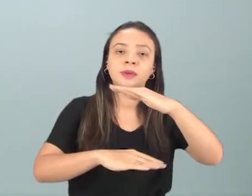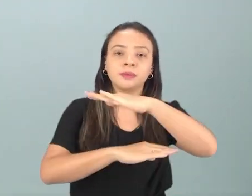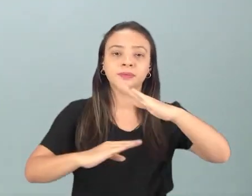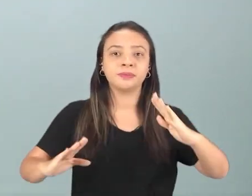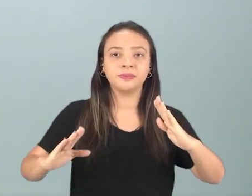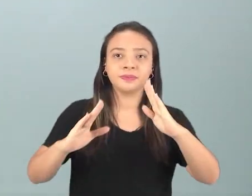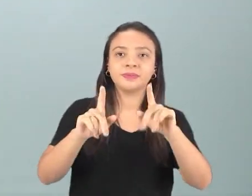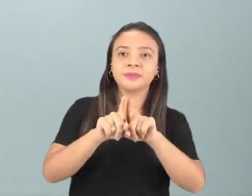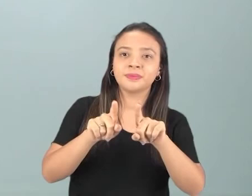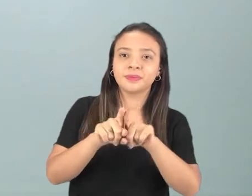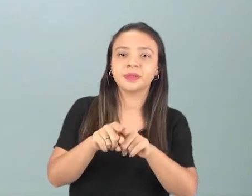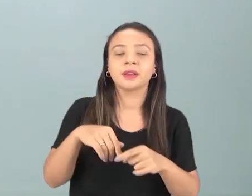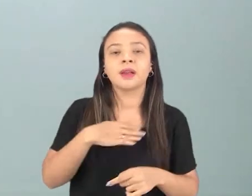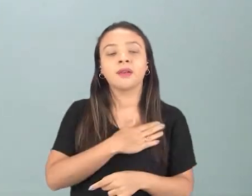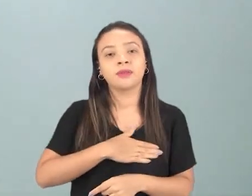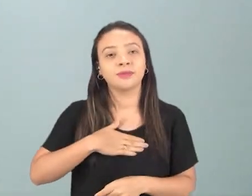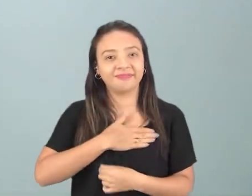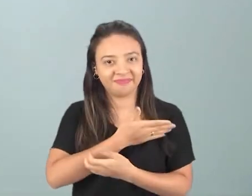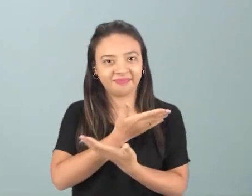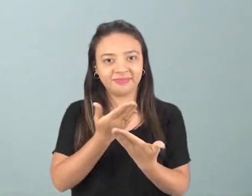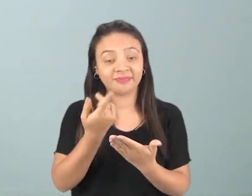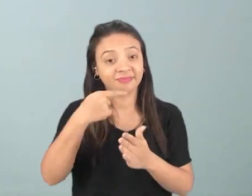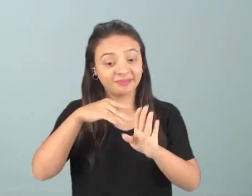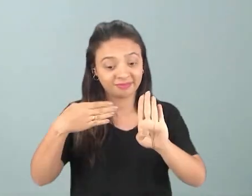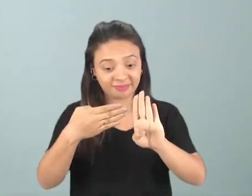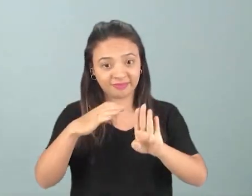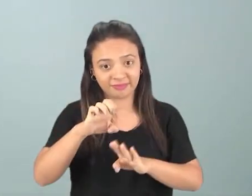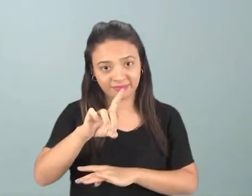espero que tenham gostado. Não esqueçam de acessar a